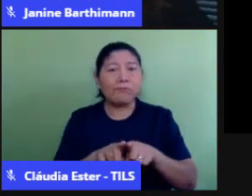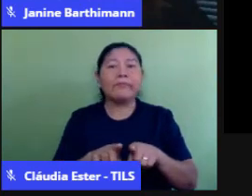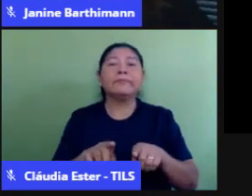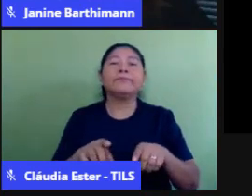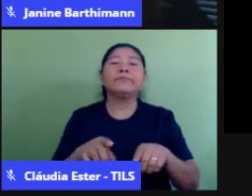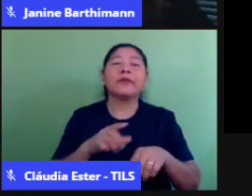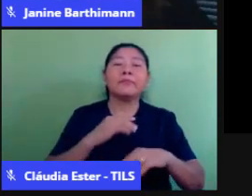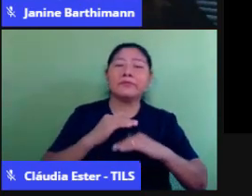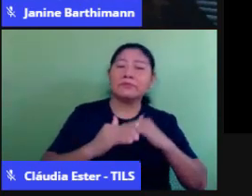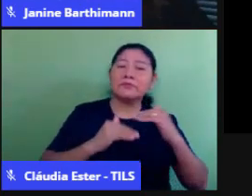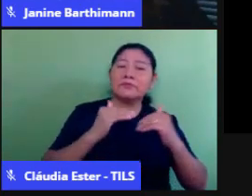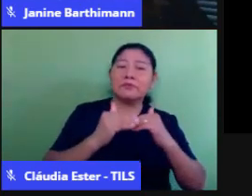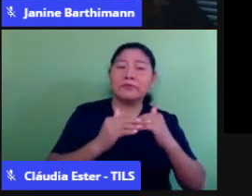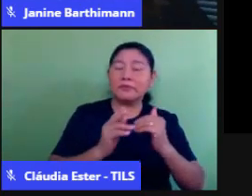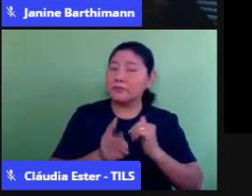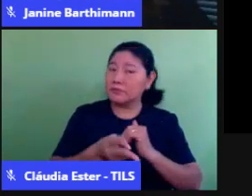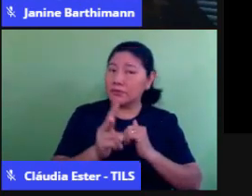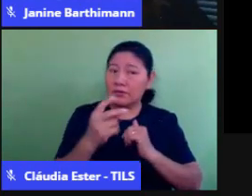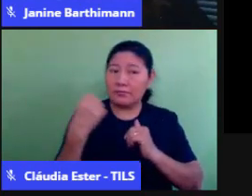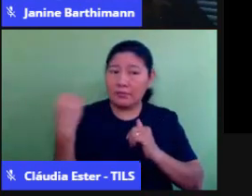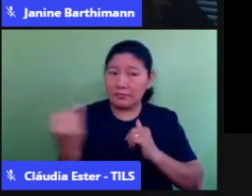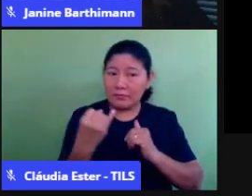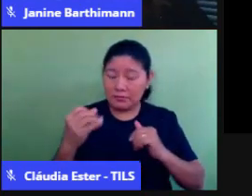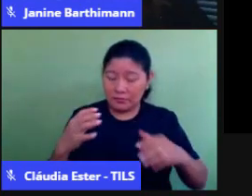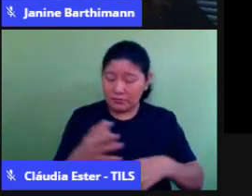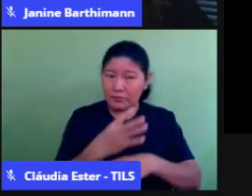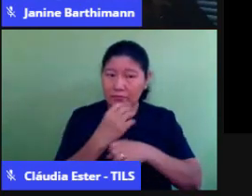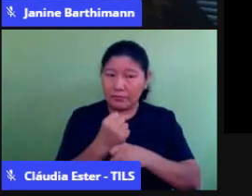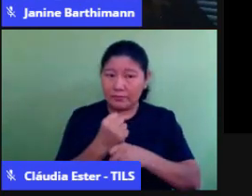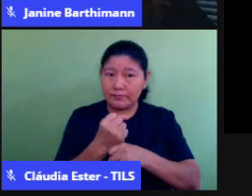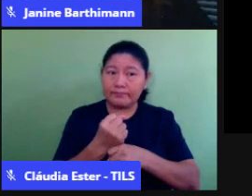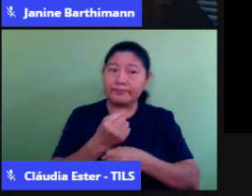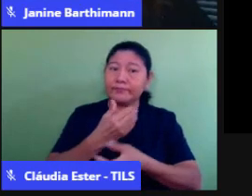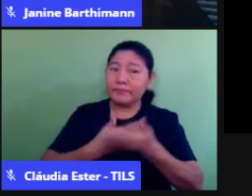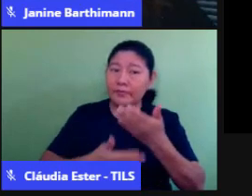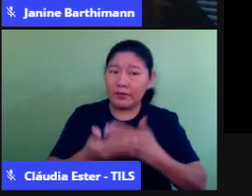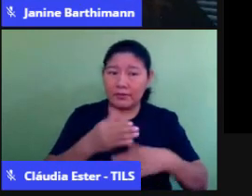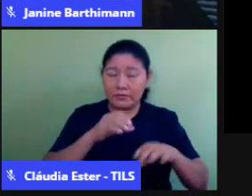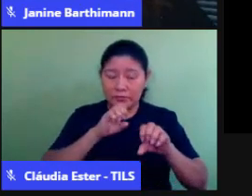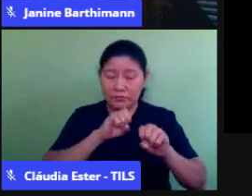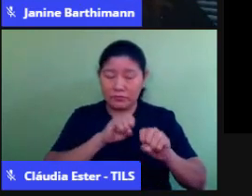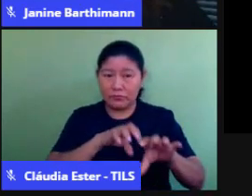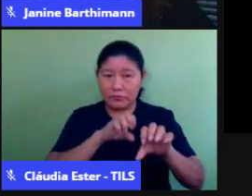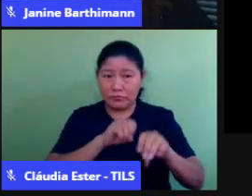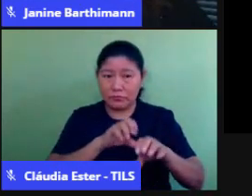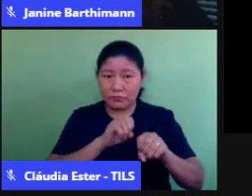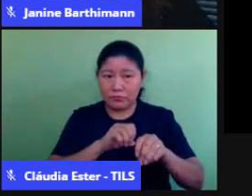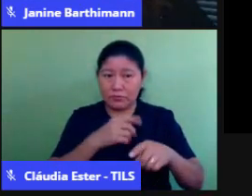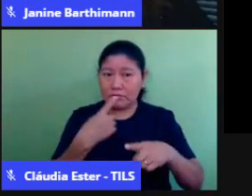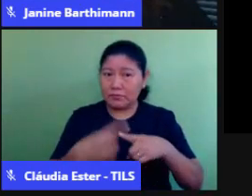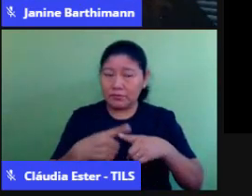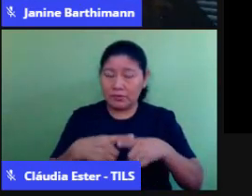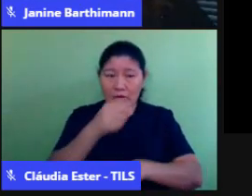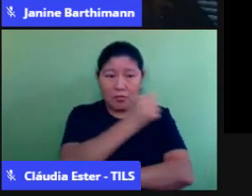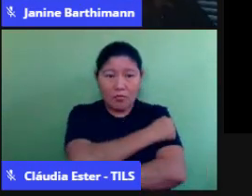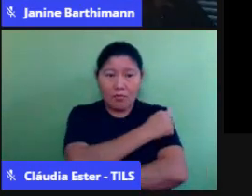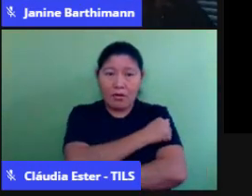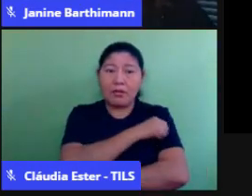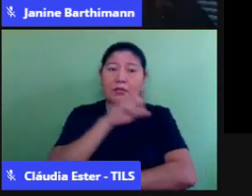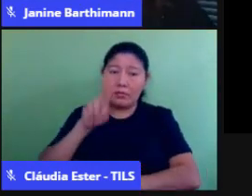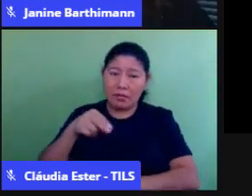desenvolver confiança, aprendizado envolvente, já que o aluno é um protagonista do próprio processo